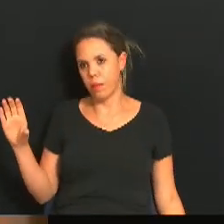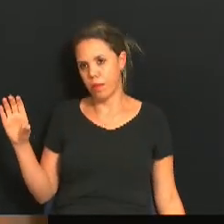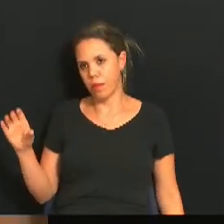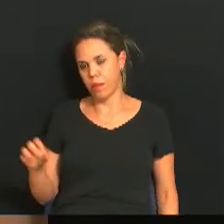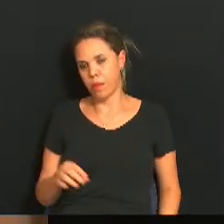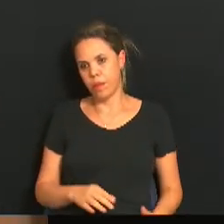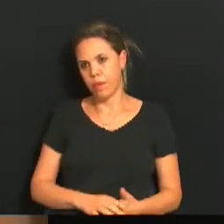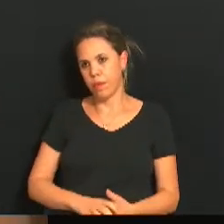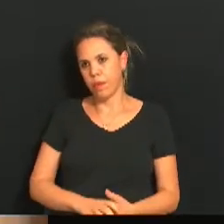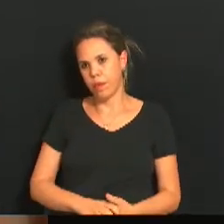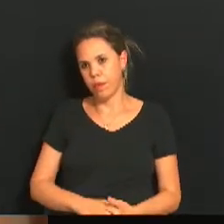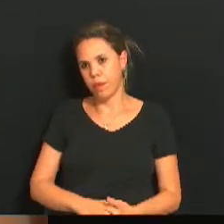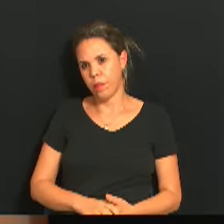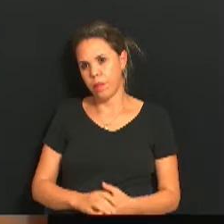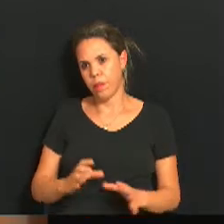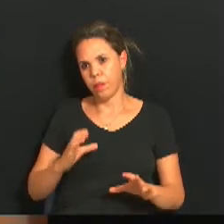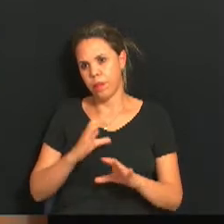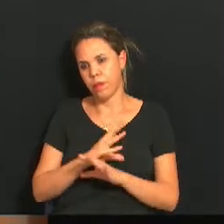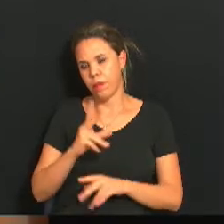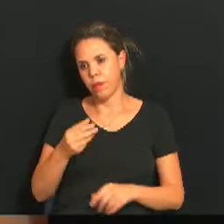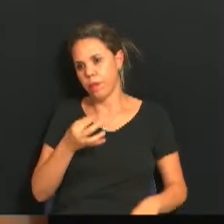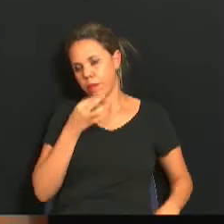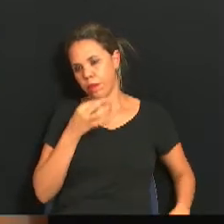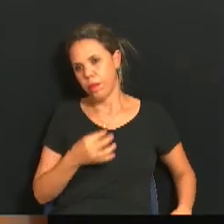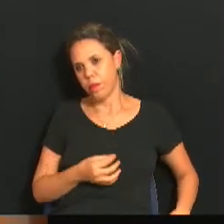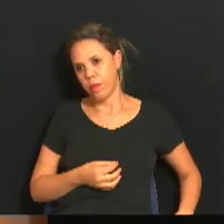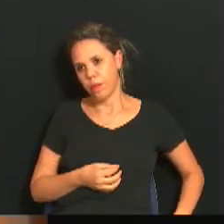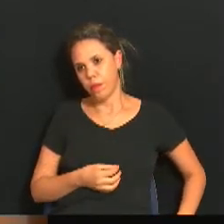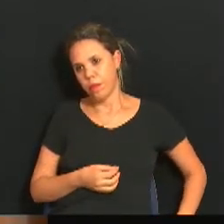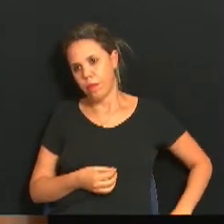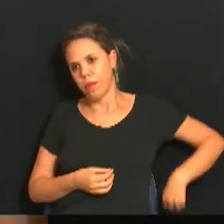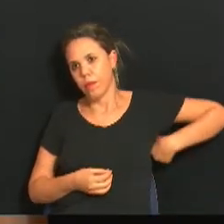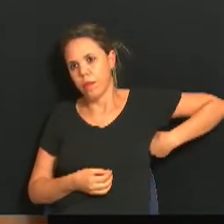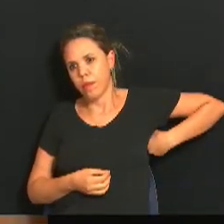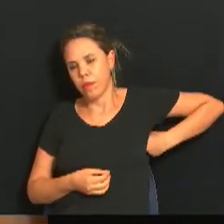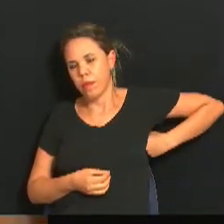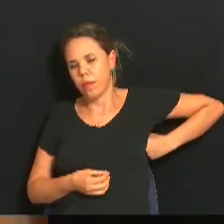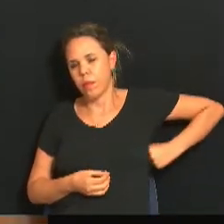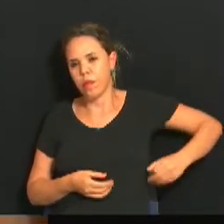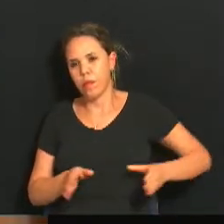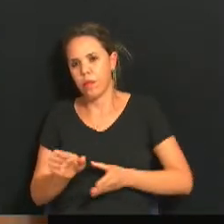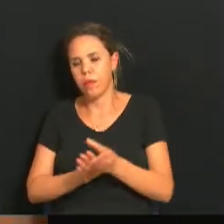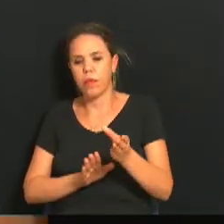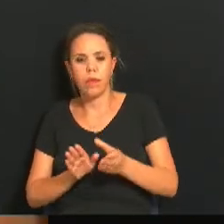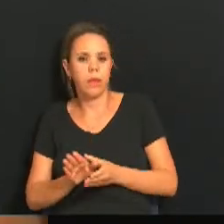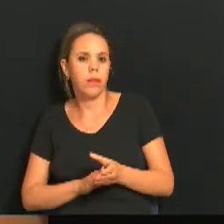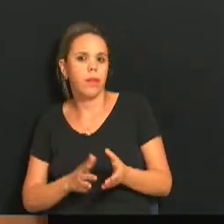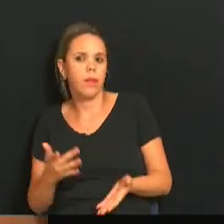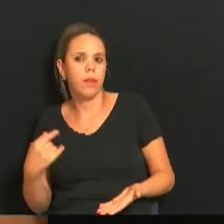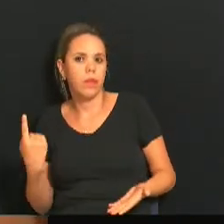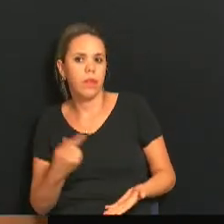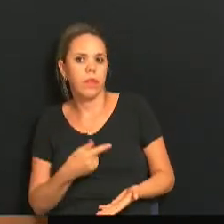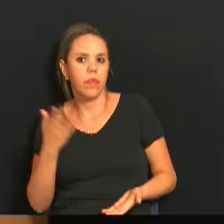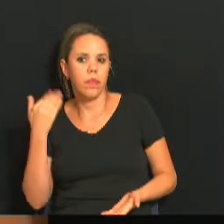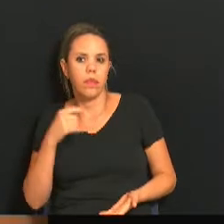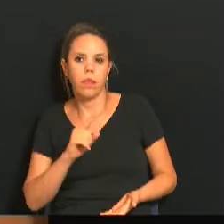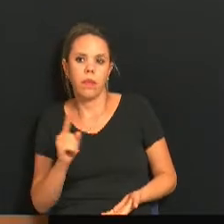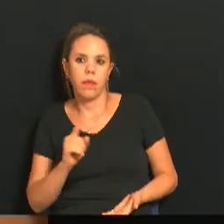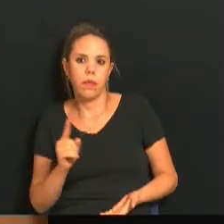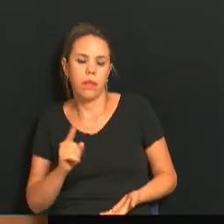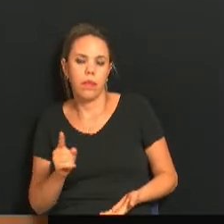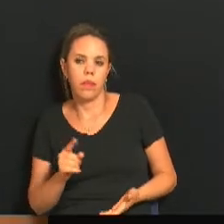uma decisão unânime é uma posicionamento do nada dos conselheiros e aí a gente ficou fazendo o quê não